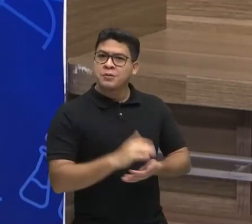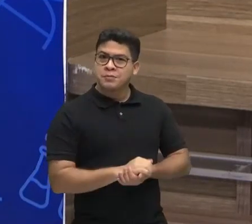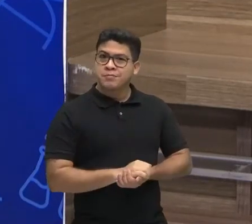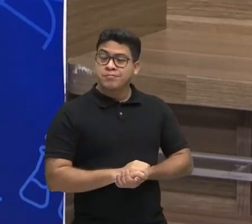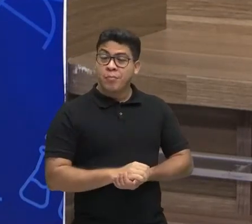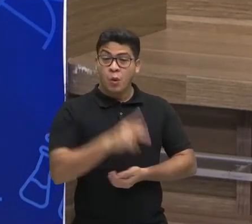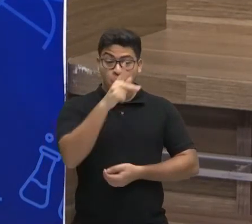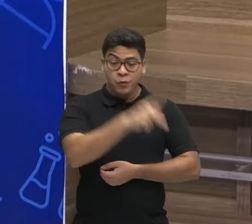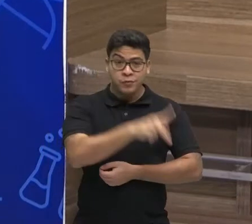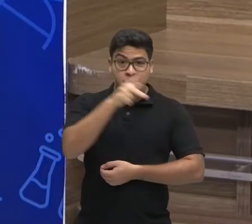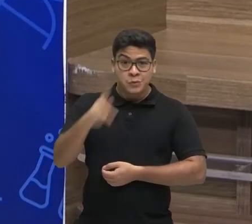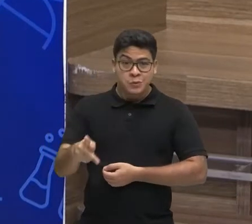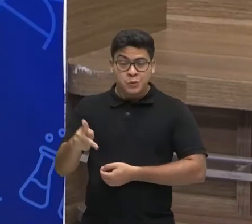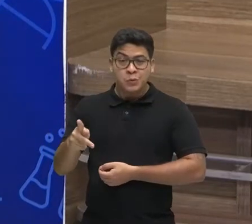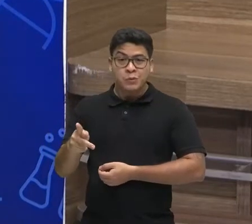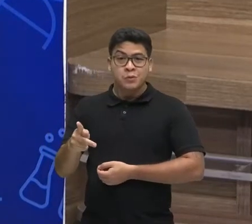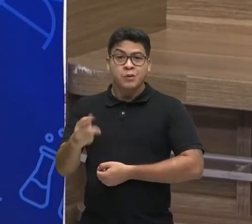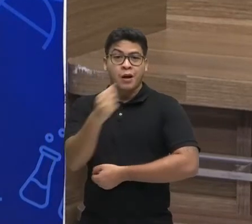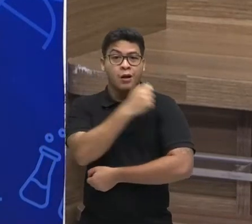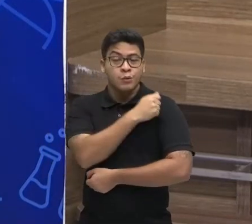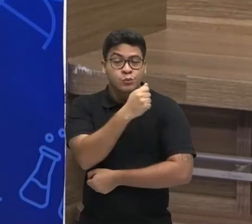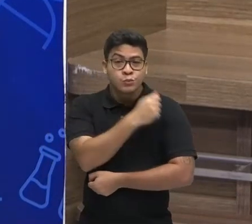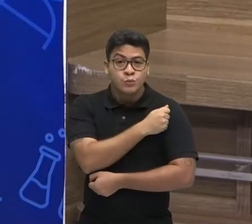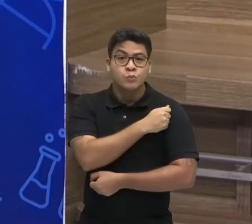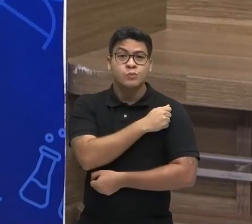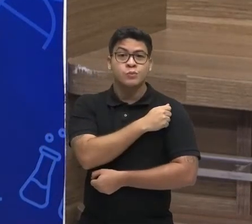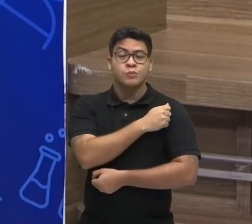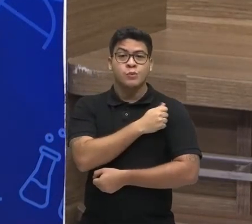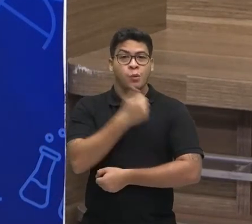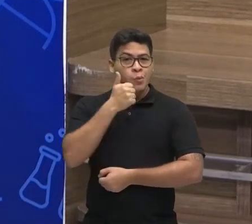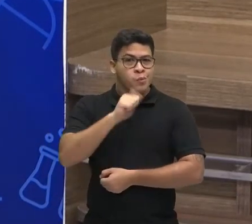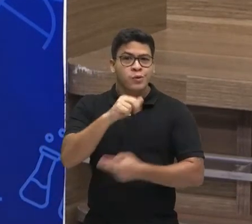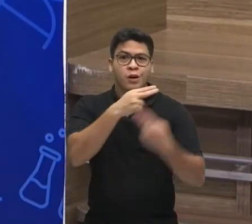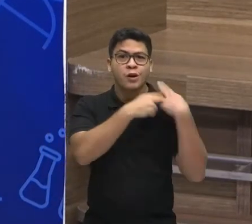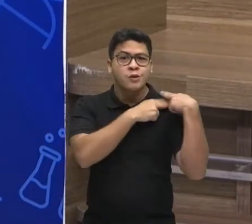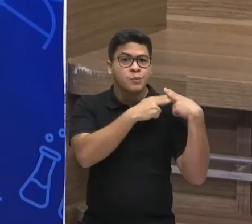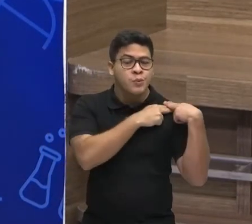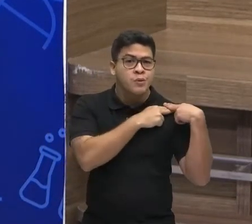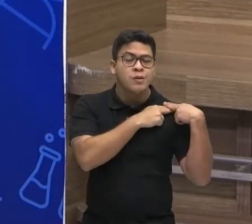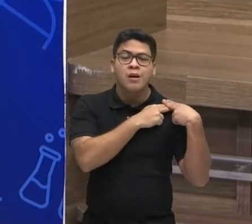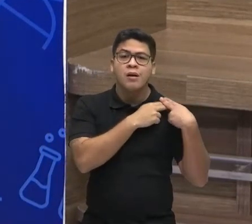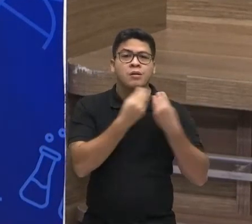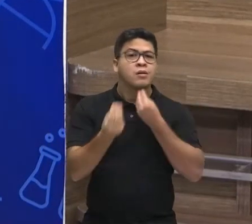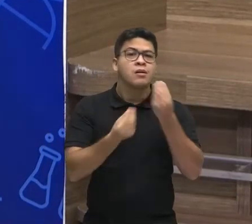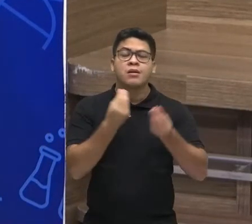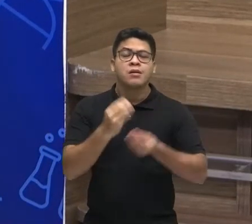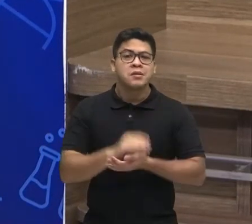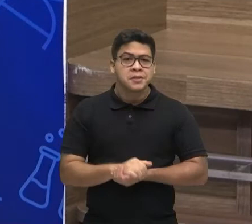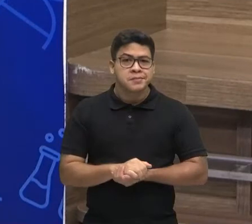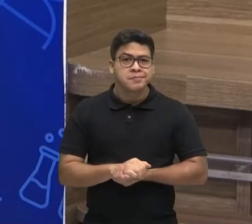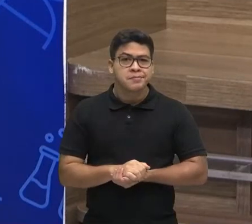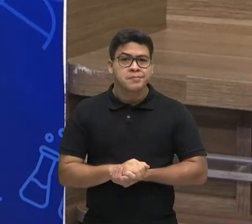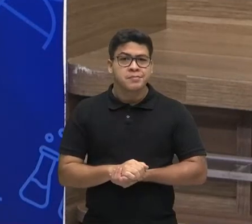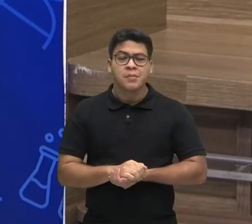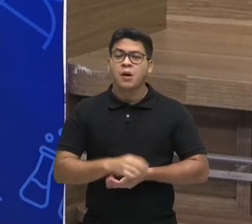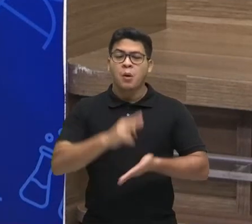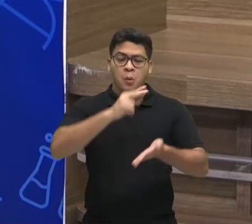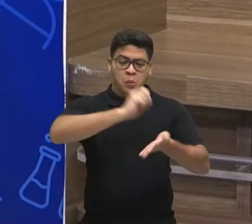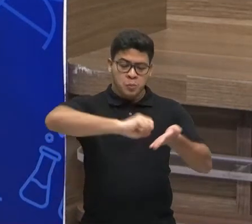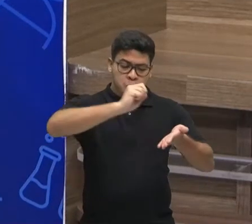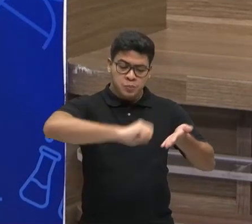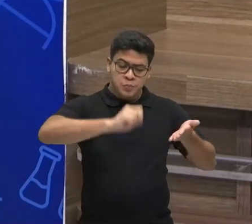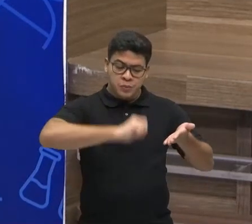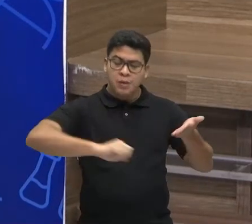pai, quem está escrevendo? Né? Então, a gente realmente tem que parar e pensar e analisar o que eu faço com tudo isso,